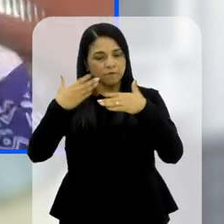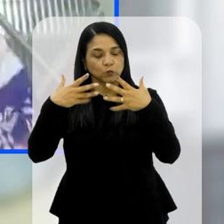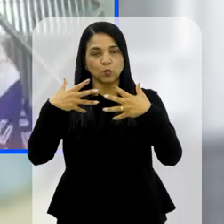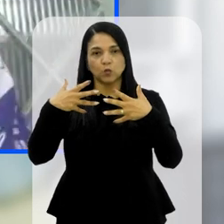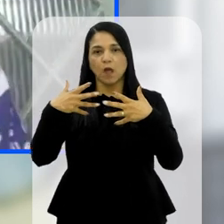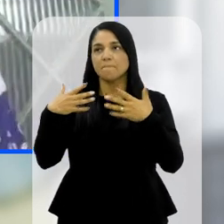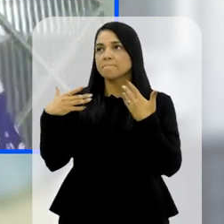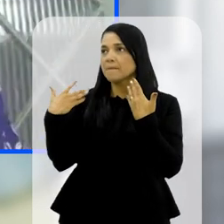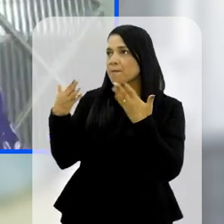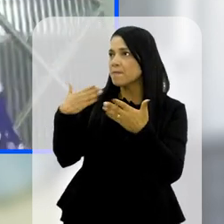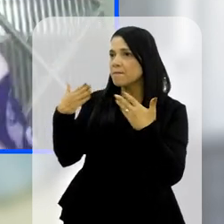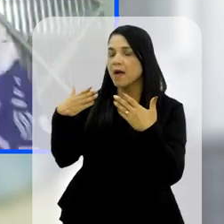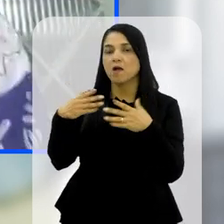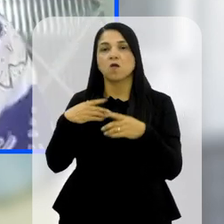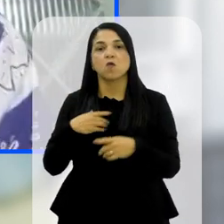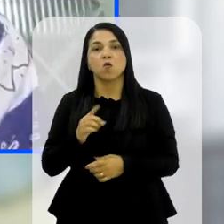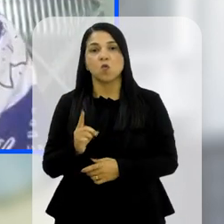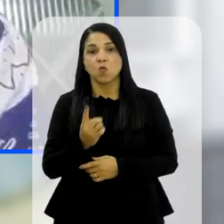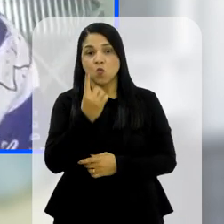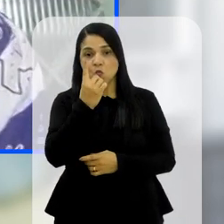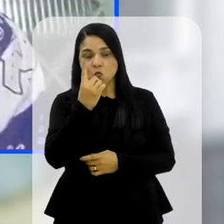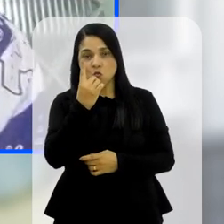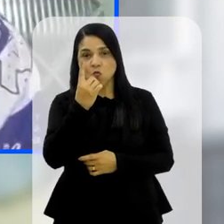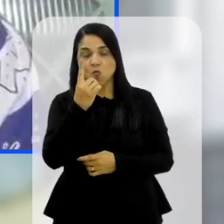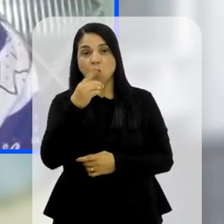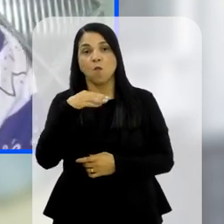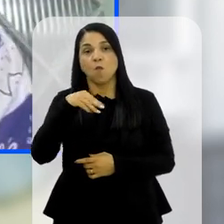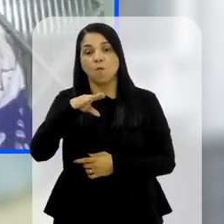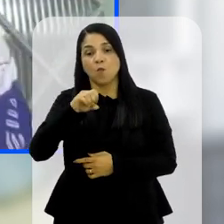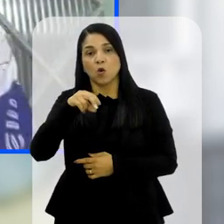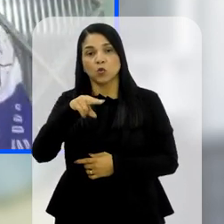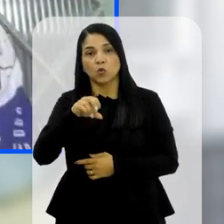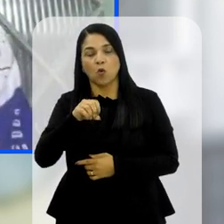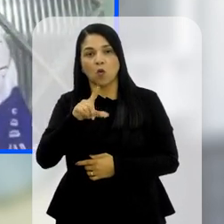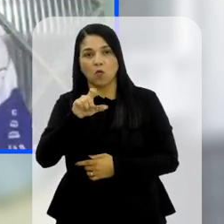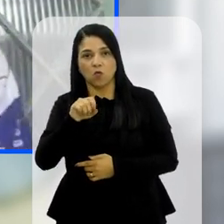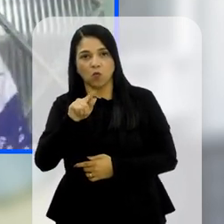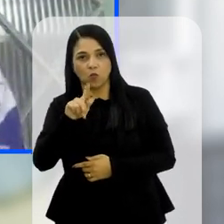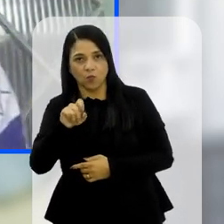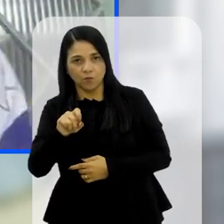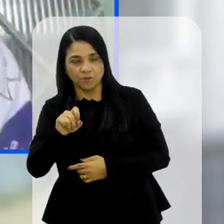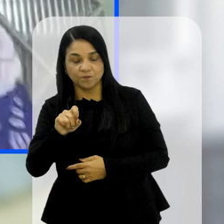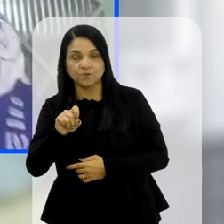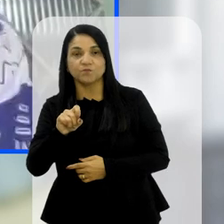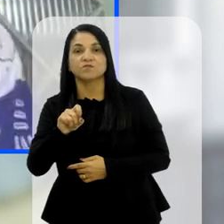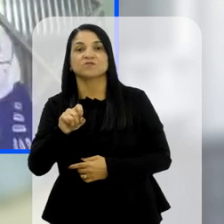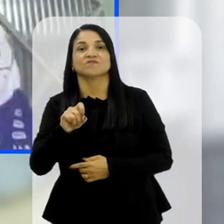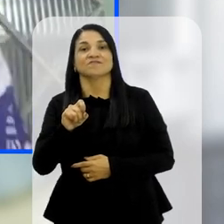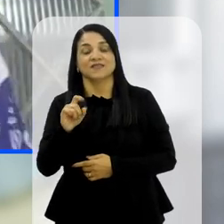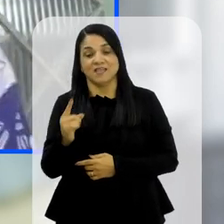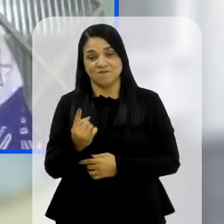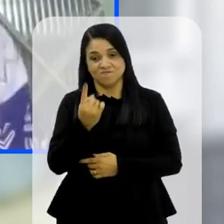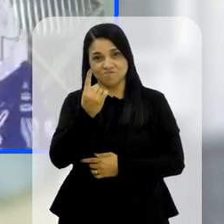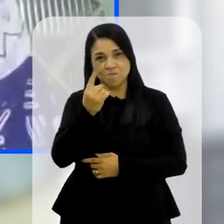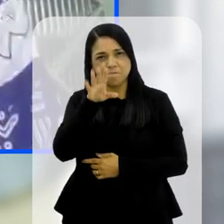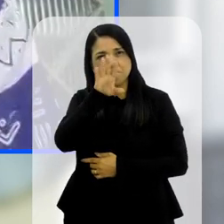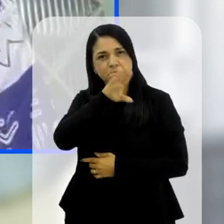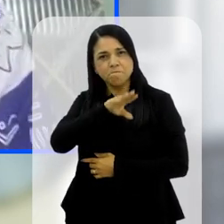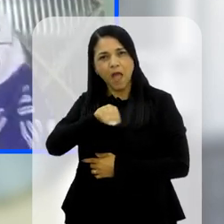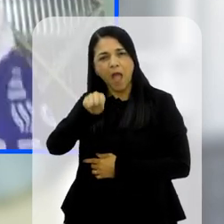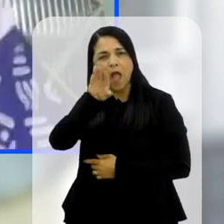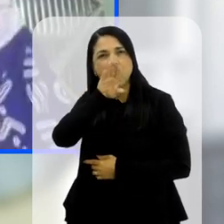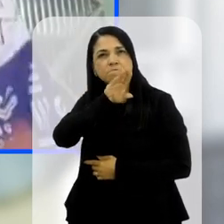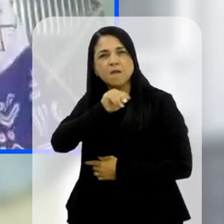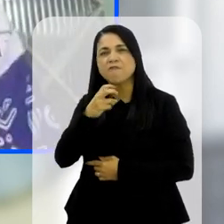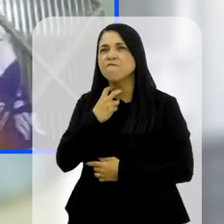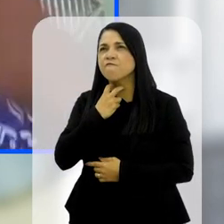a desenvoltura dele. Um monólogo gravado, isso é super importante para ver esse ator trabalhando, o play dele,